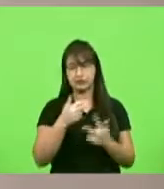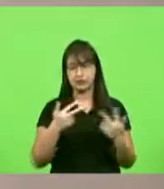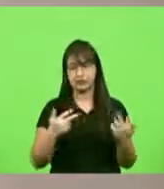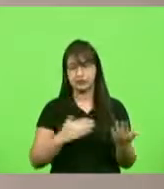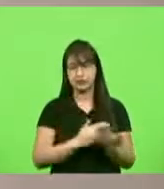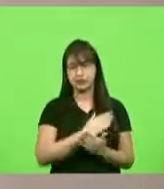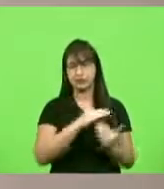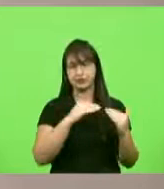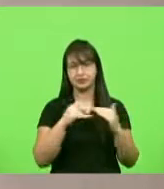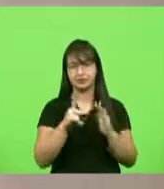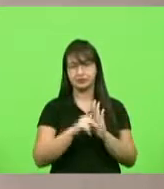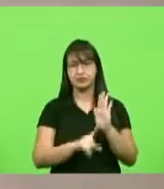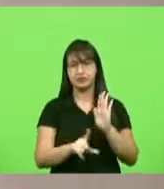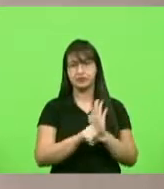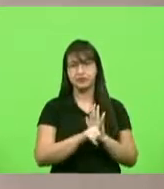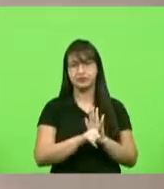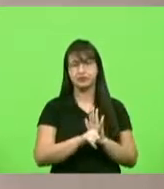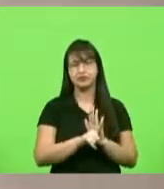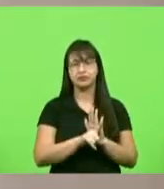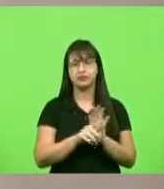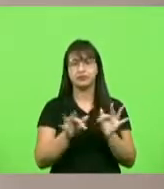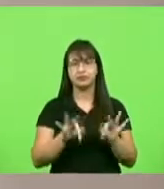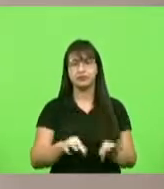unanimidade. Votação da redação final do projeto de lei